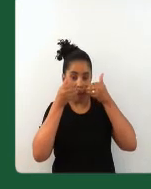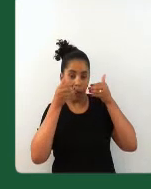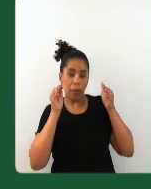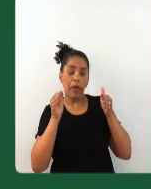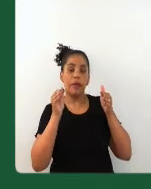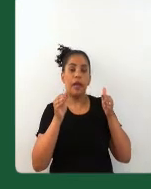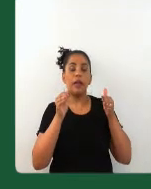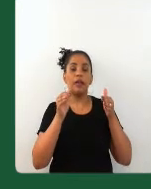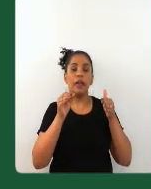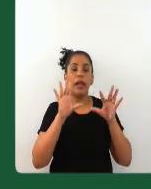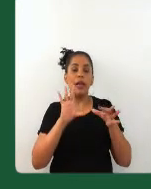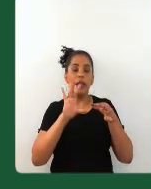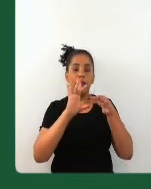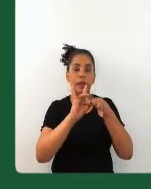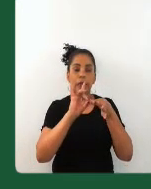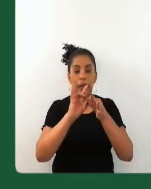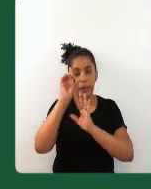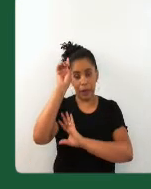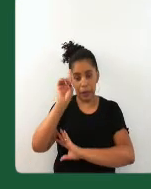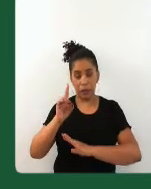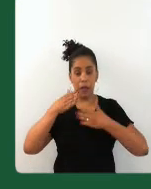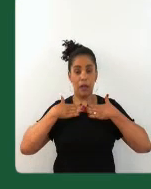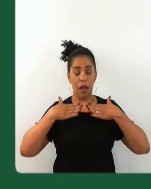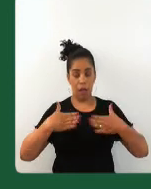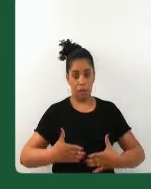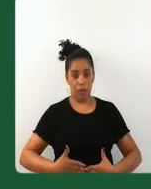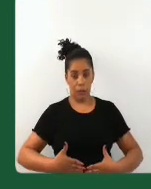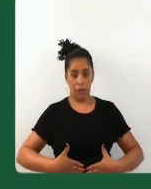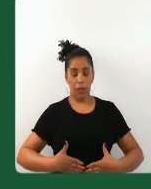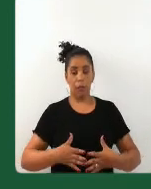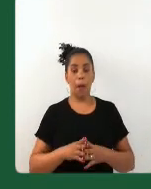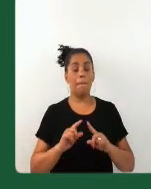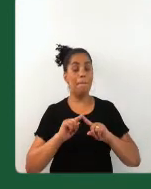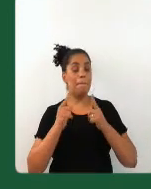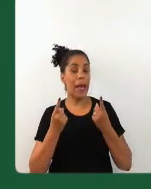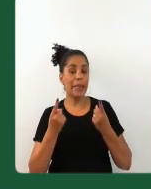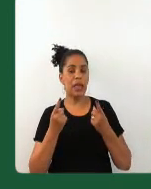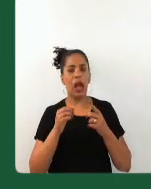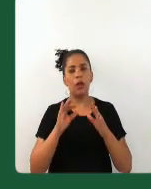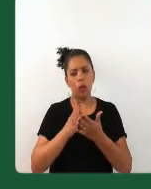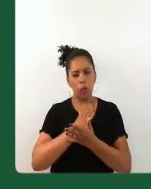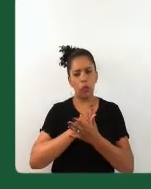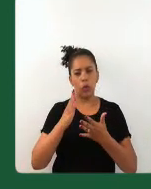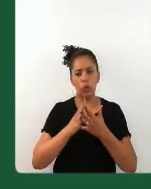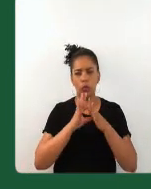ela está enquadrada na deficiência física. Só que muitas famílias,